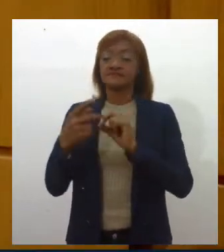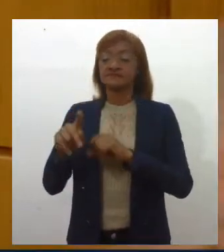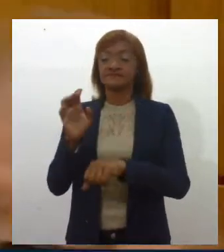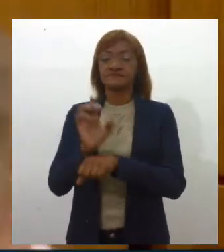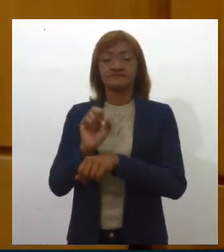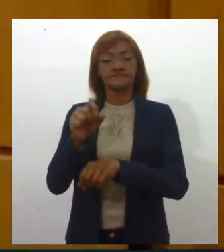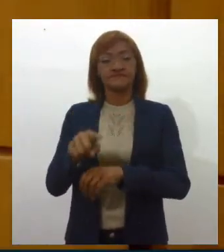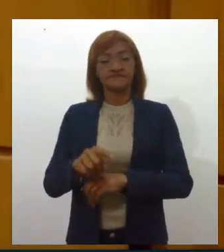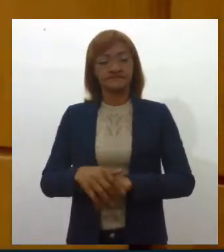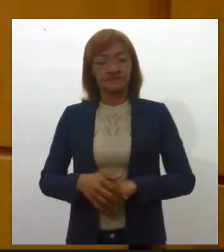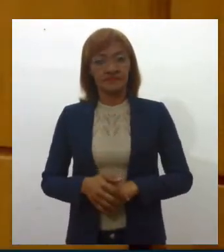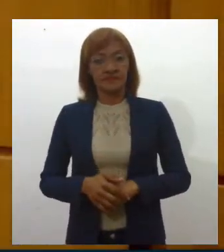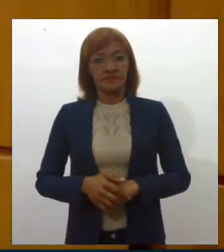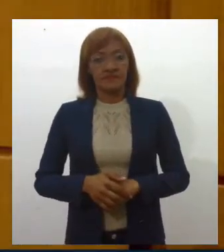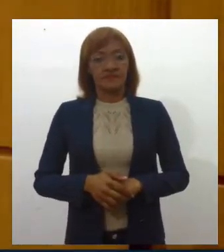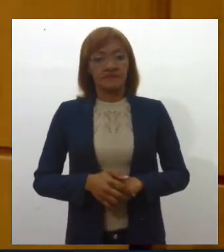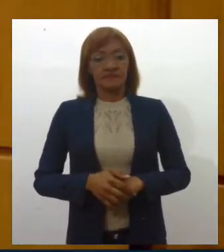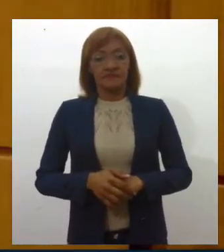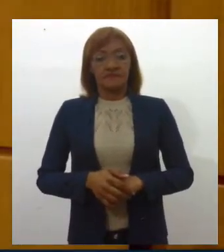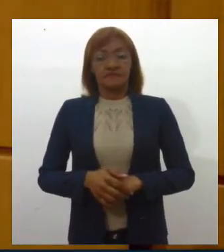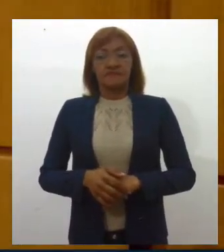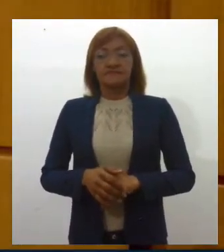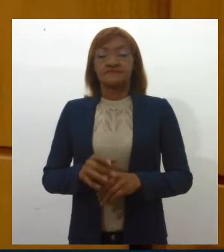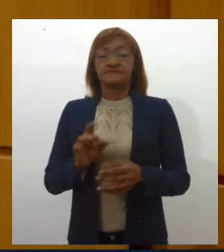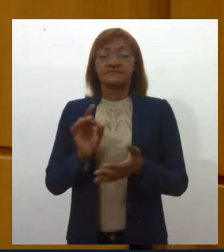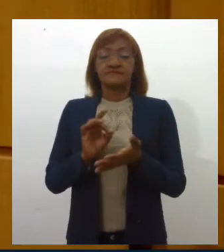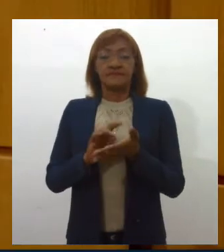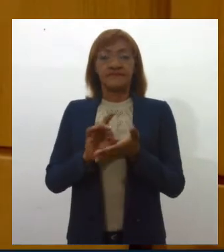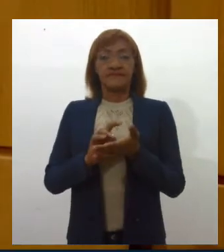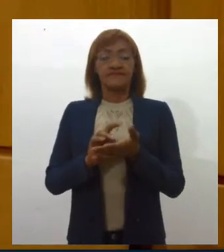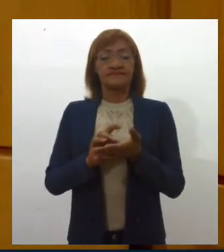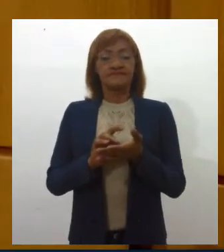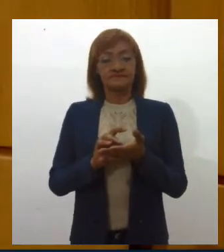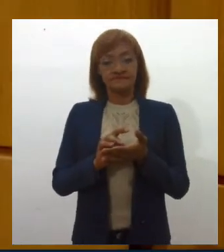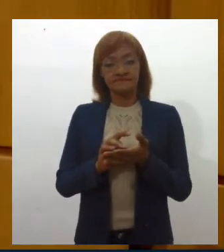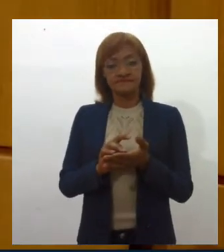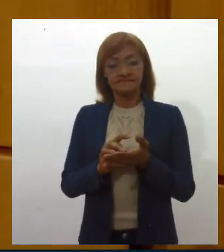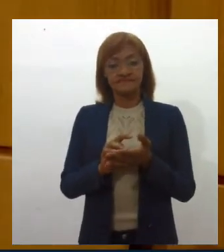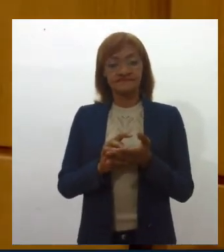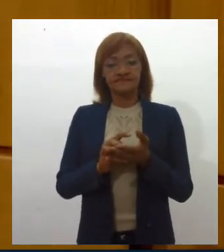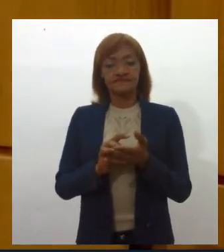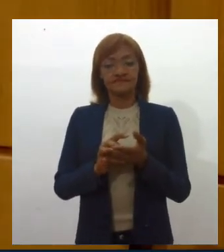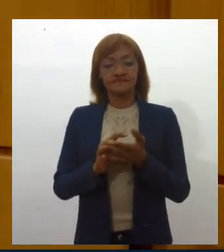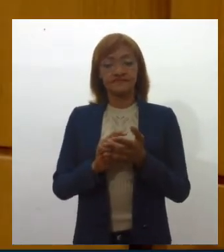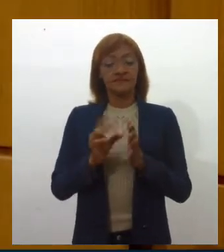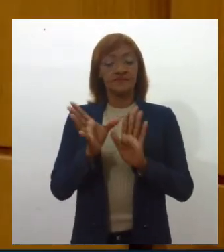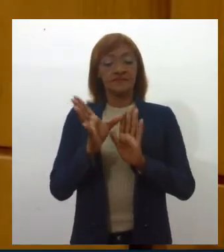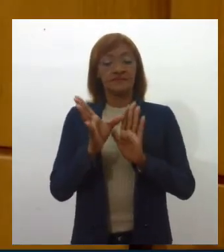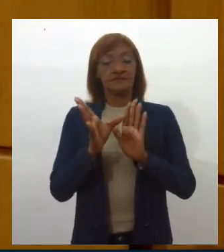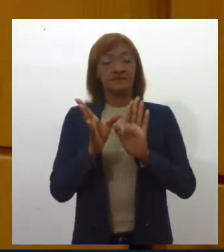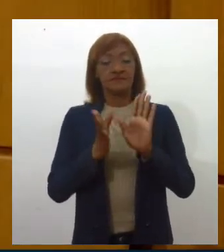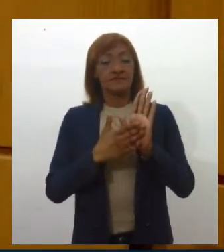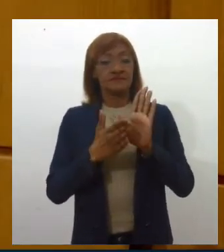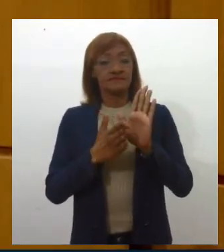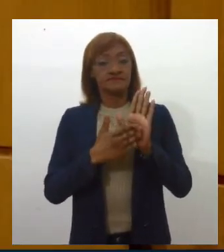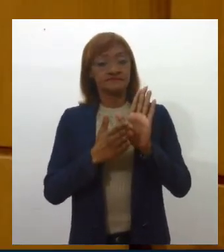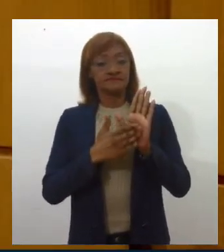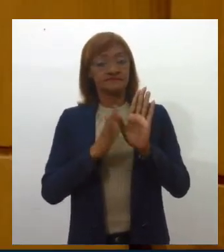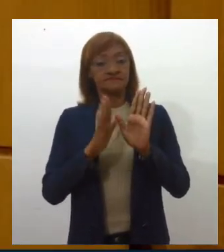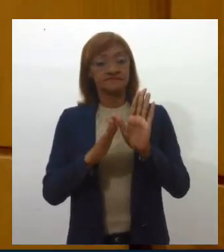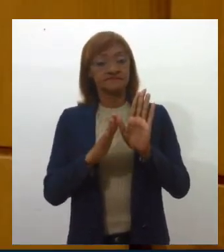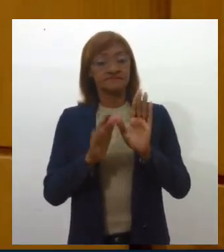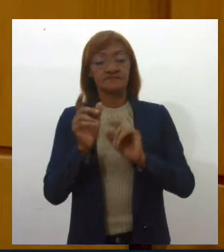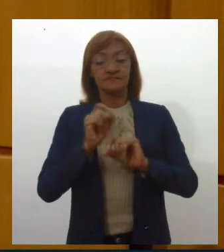Sergipe. Na verdade, o conteúdo dessa proposta é fruto de